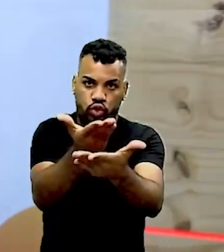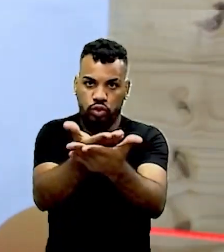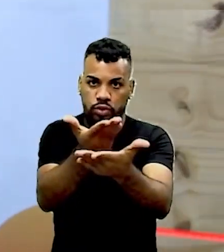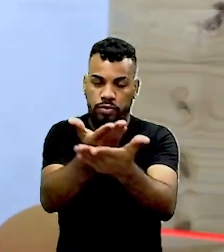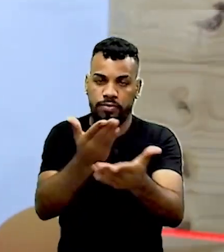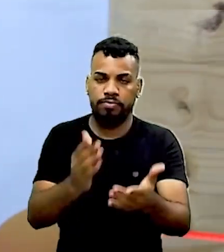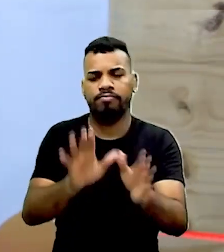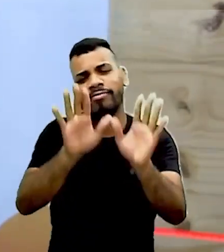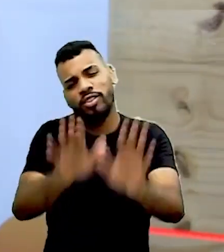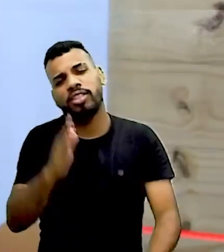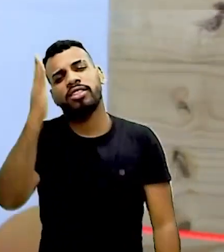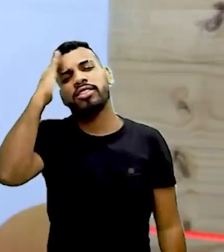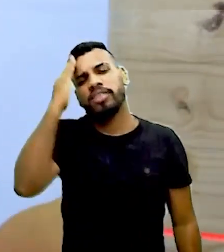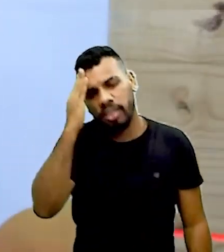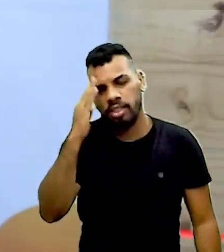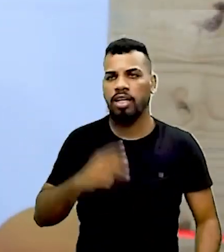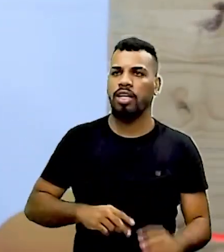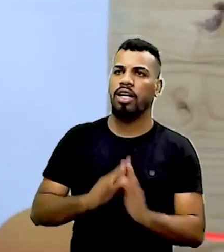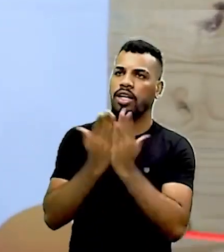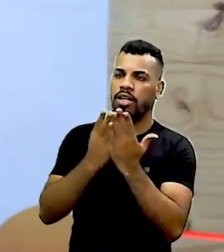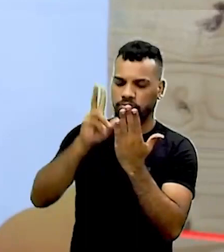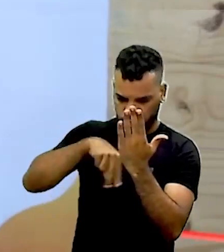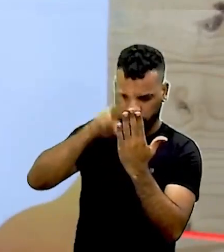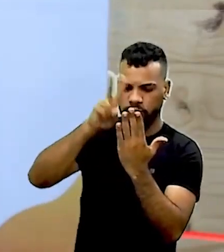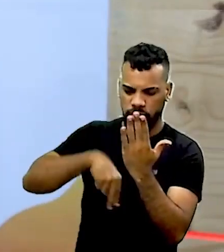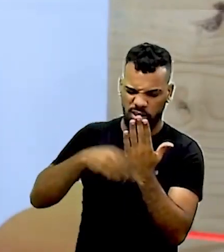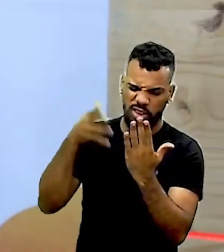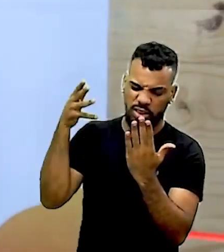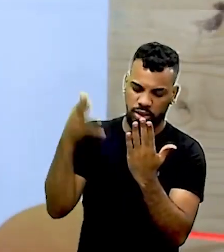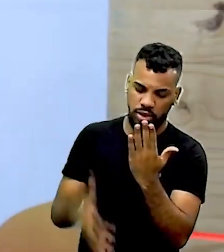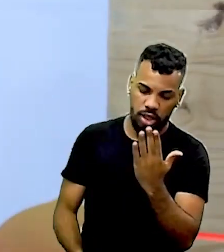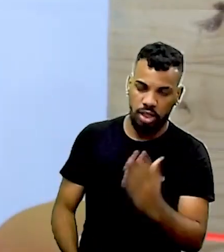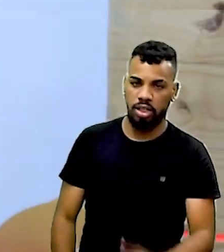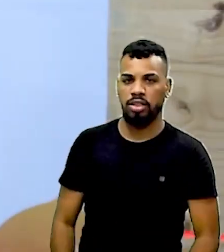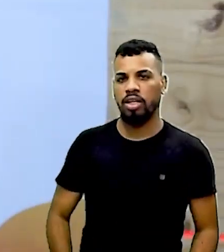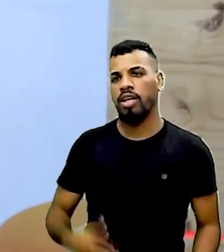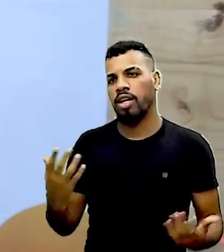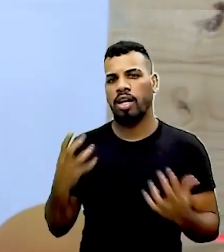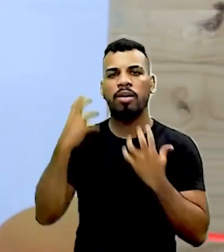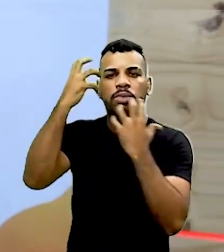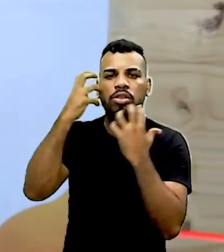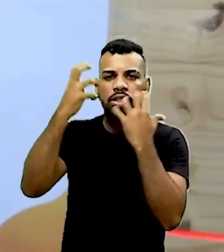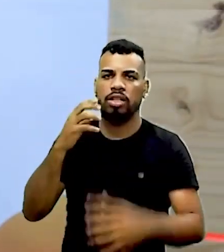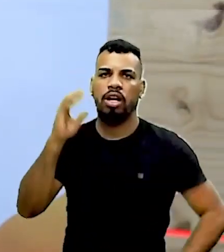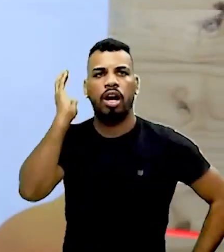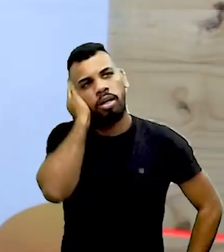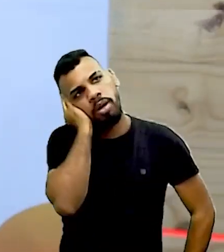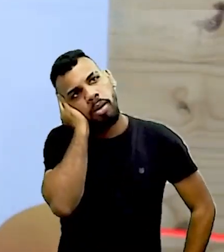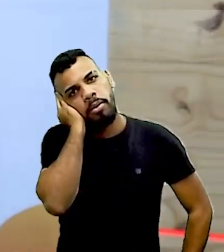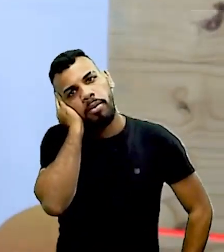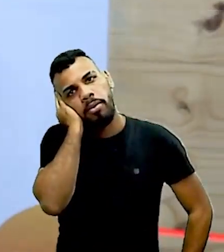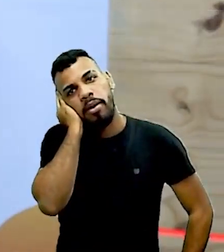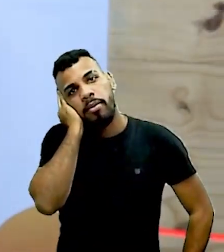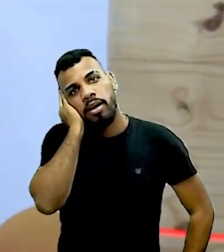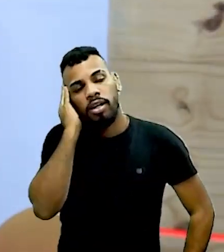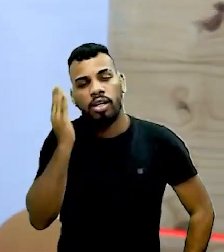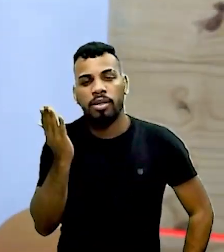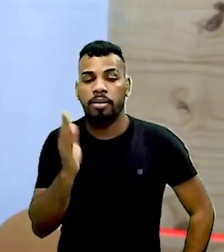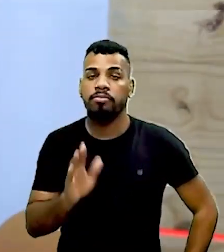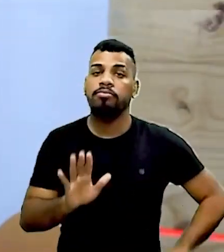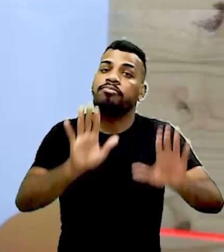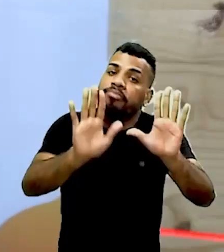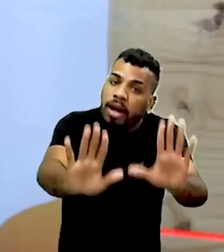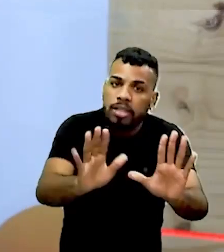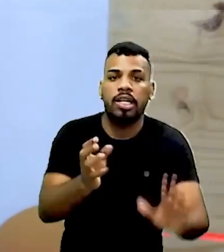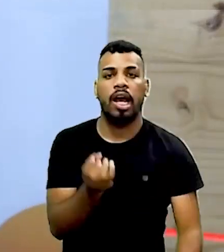Eu sei que para algumas pessoas é chato ler livro, é chato você escutar um podcast, mas realmente é muito bom para